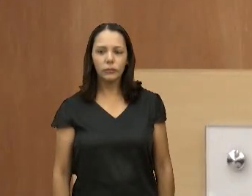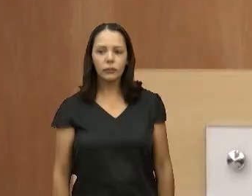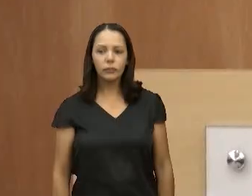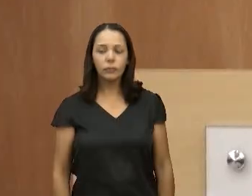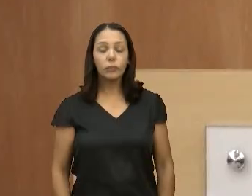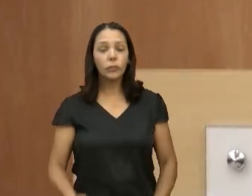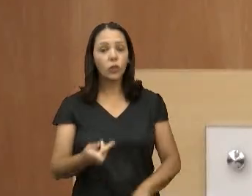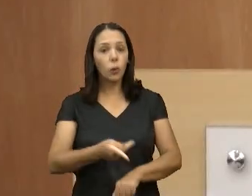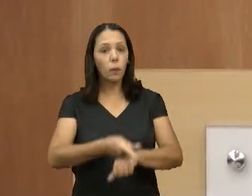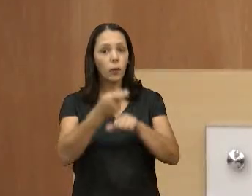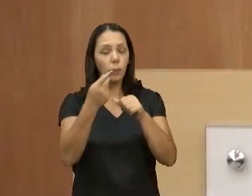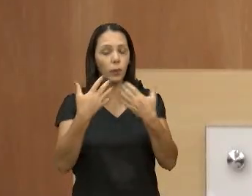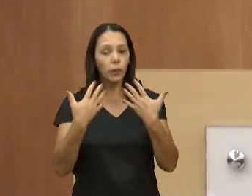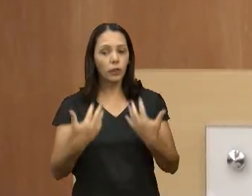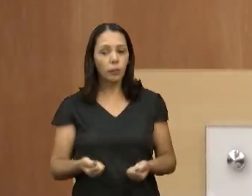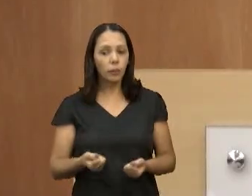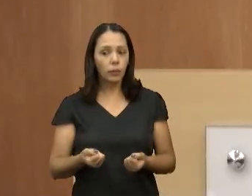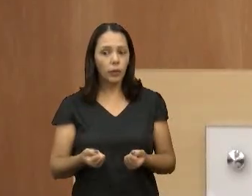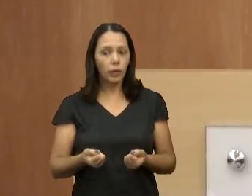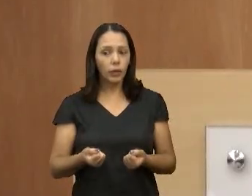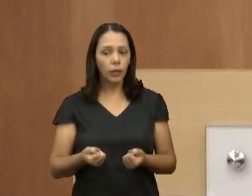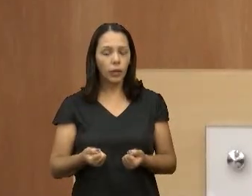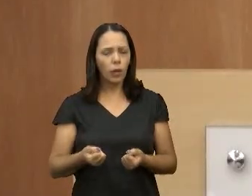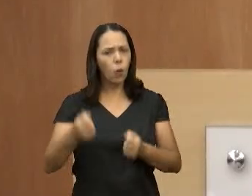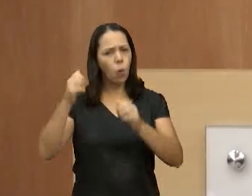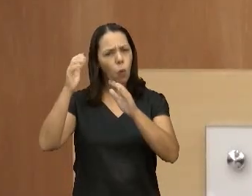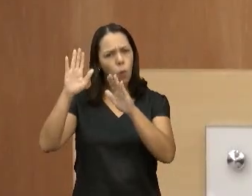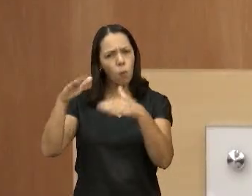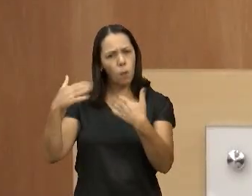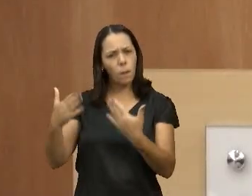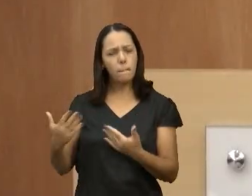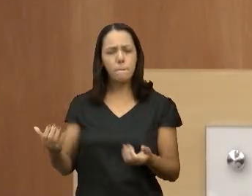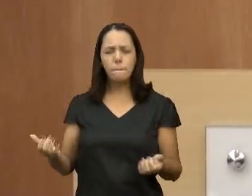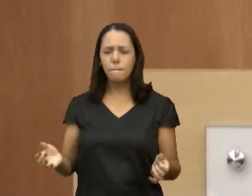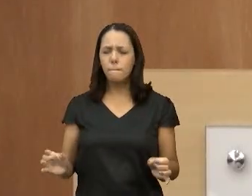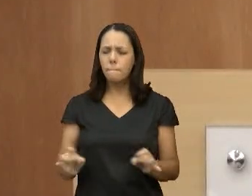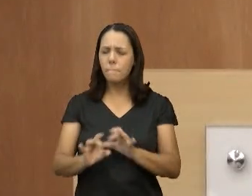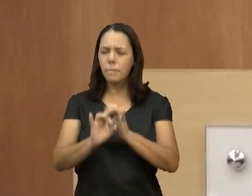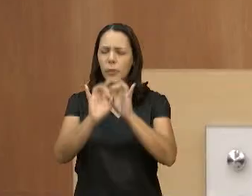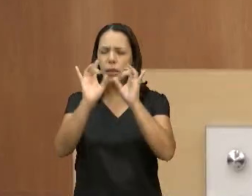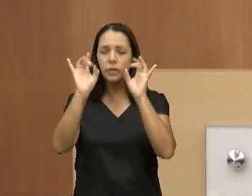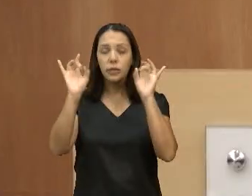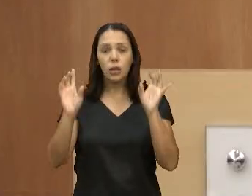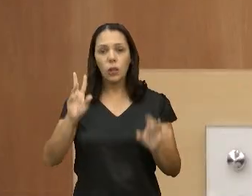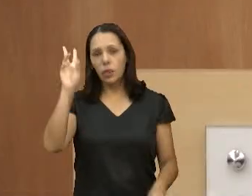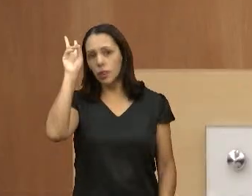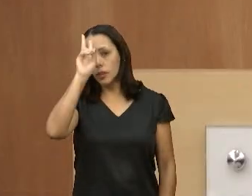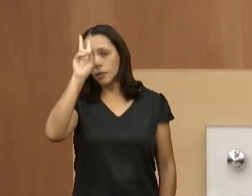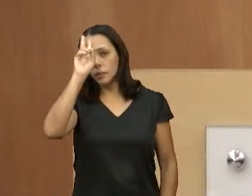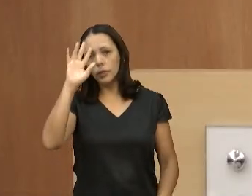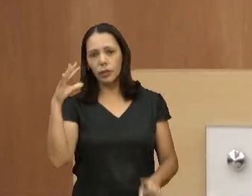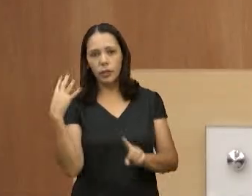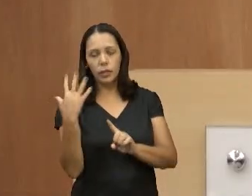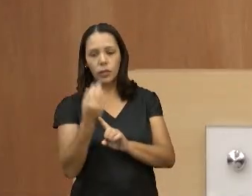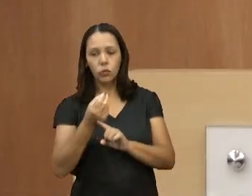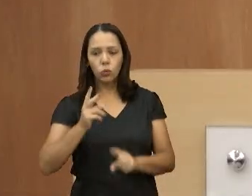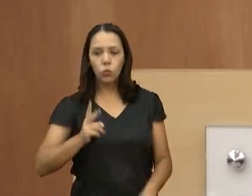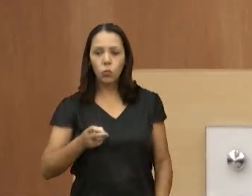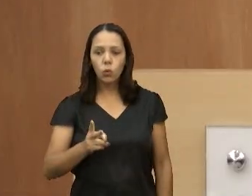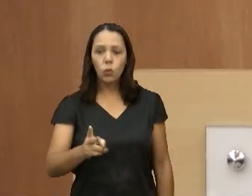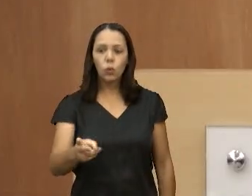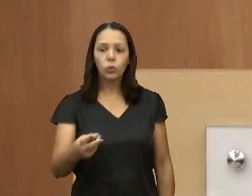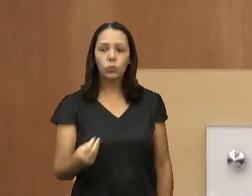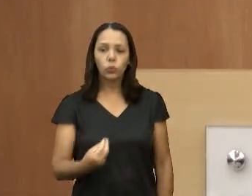Receber o Prêmio Guarana Ramos é mais do que uma homenagem. É um lembrete de que a arte segue viva,